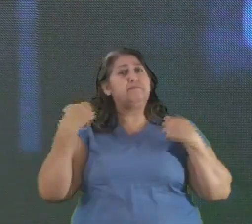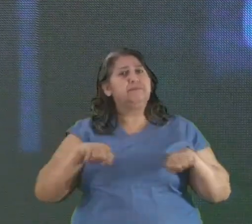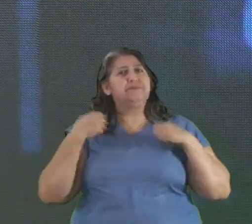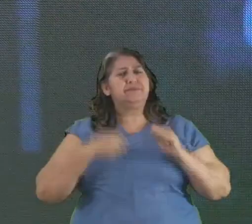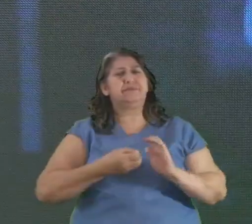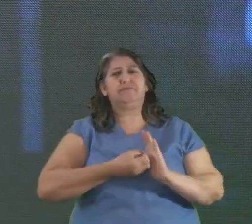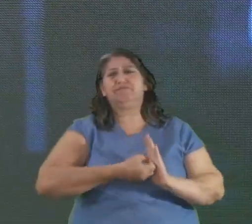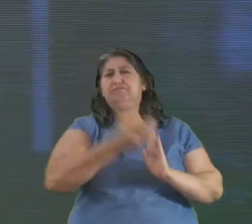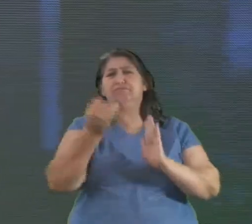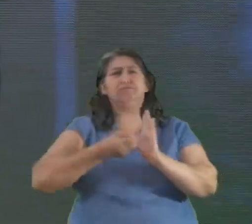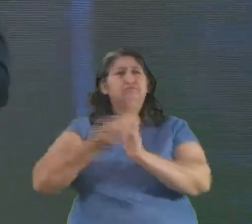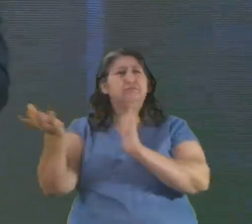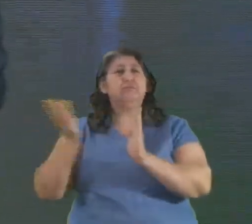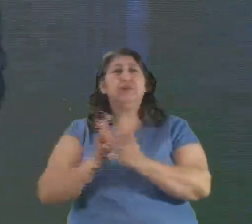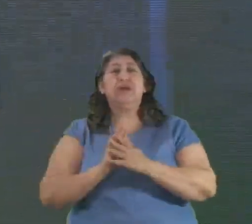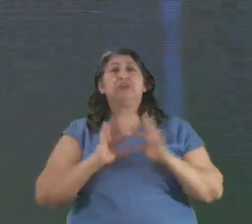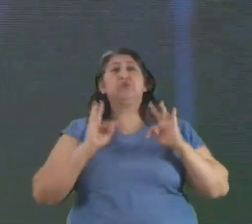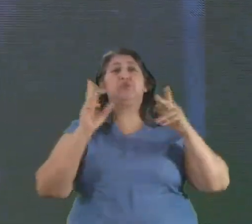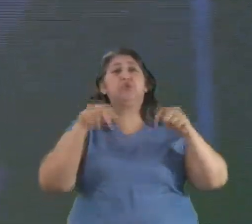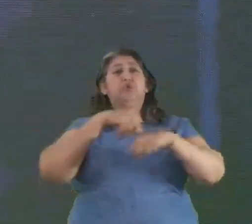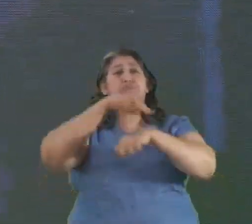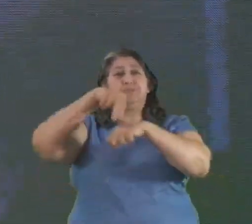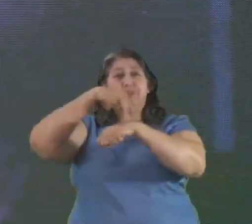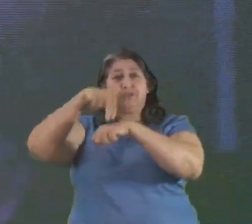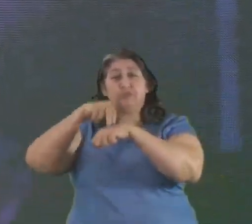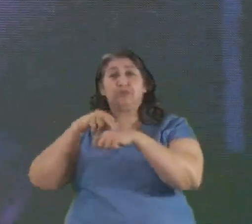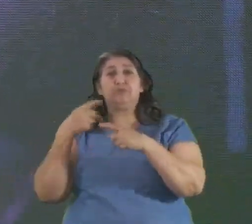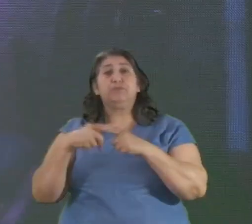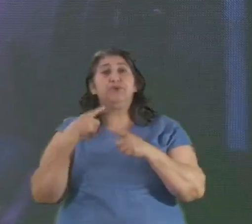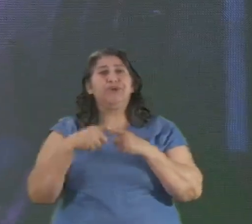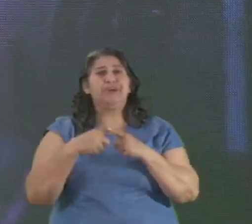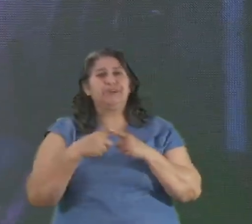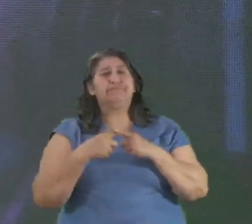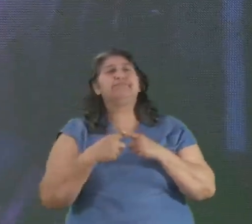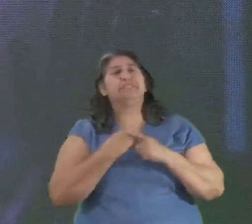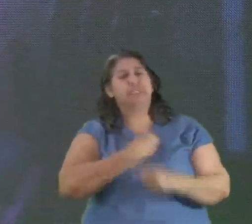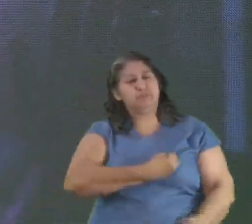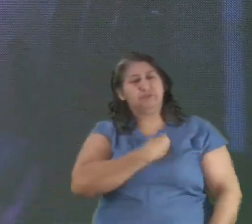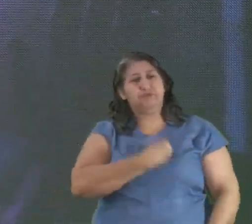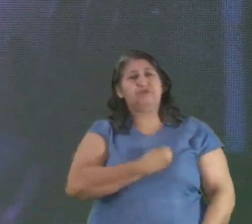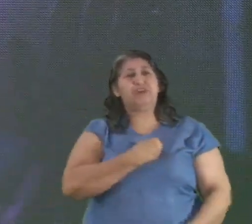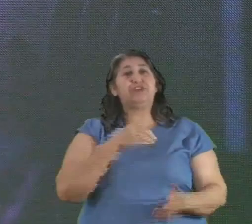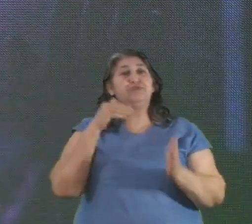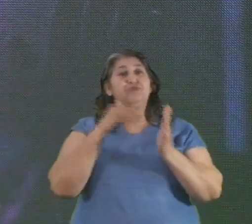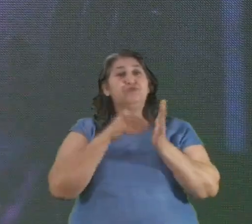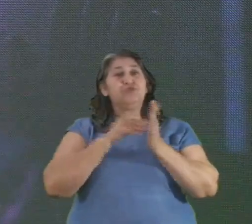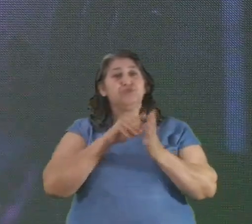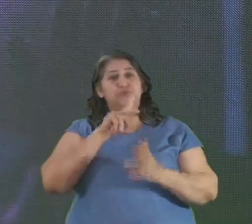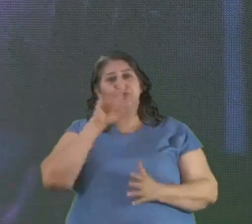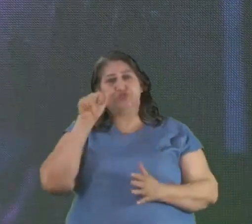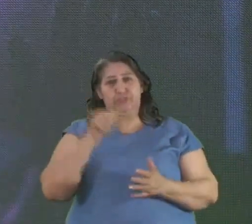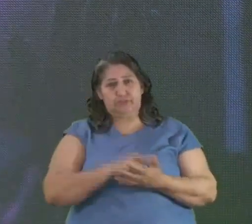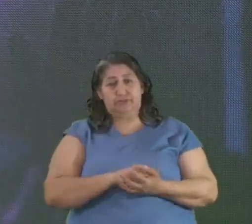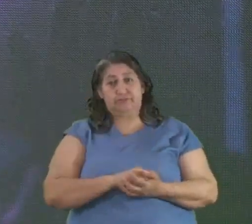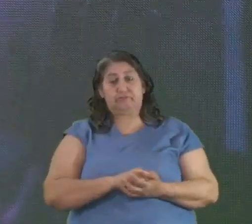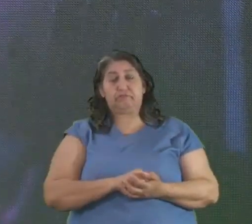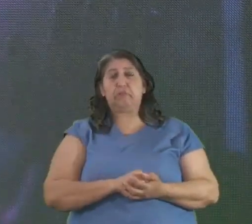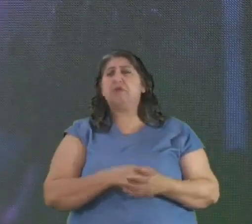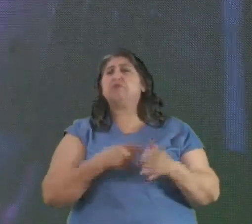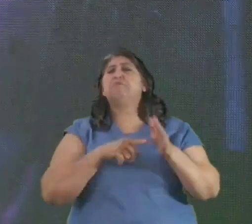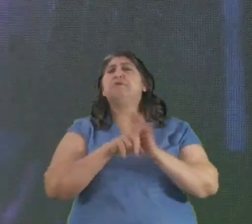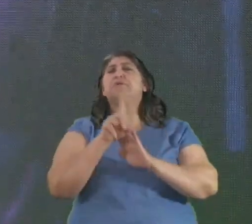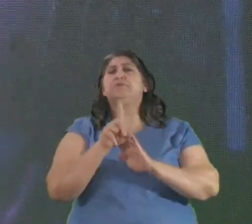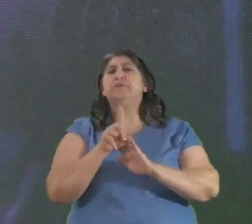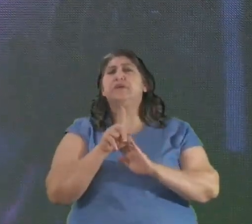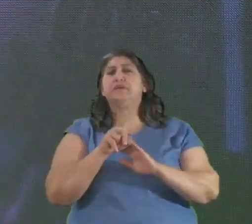levar o evangelho às nações, porque estamos vivendo os últimos dias. A minha pergunta para você é: estamos